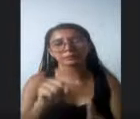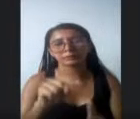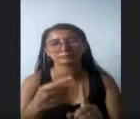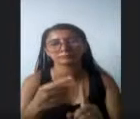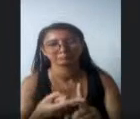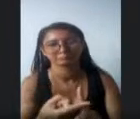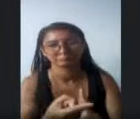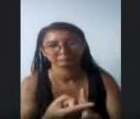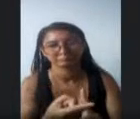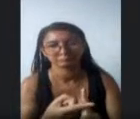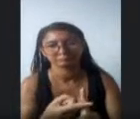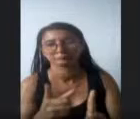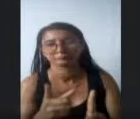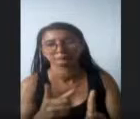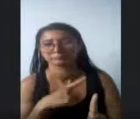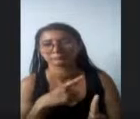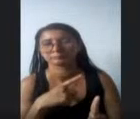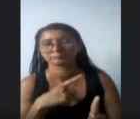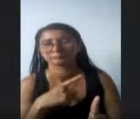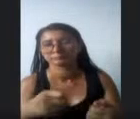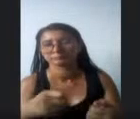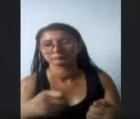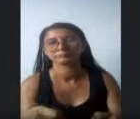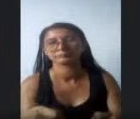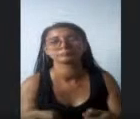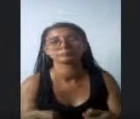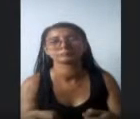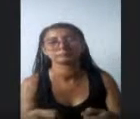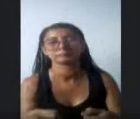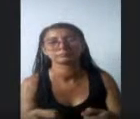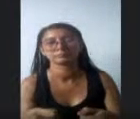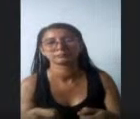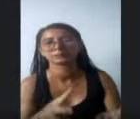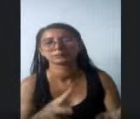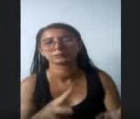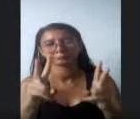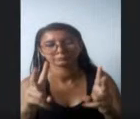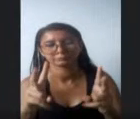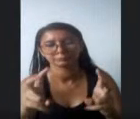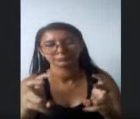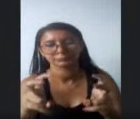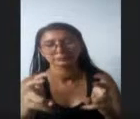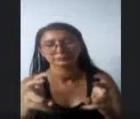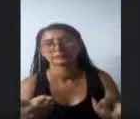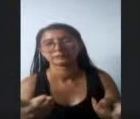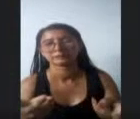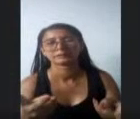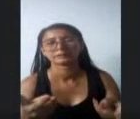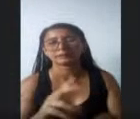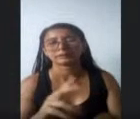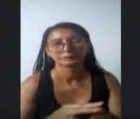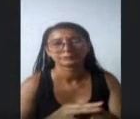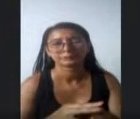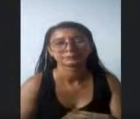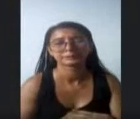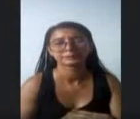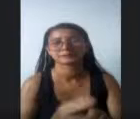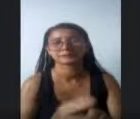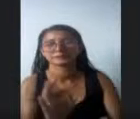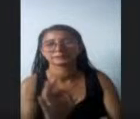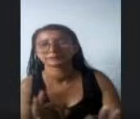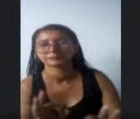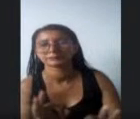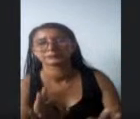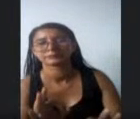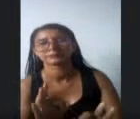relacionados aí a isso, é que a gente precisa ter também sobre a questão da epidemiologia, do controle, da vigilância da sífilis. Eu acho que a